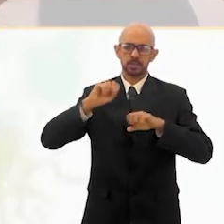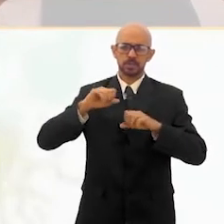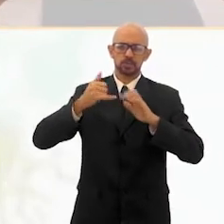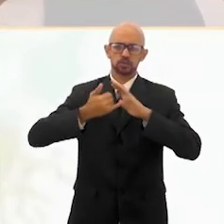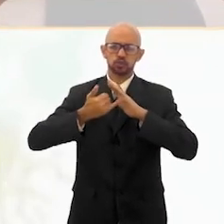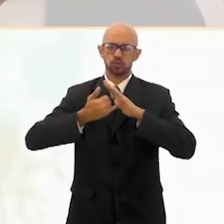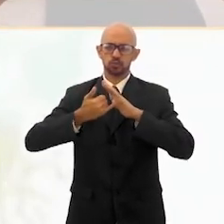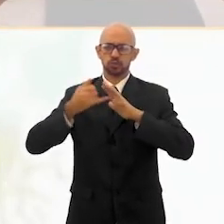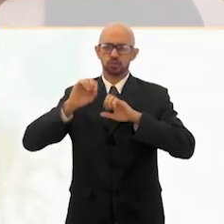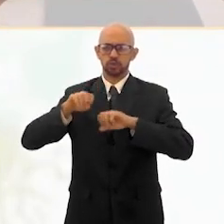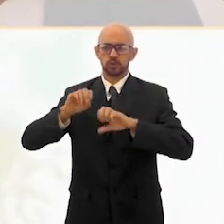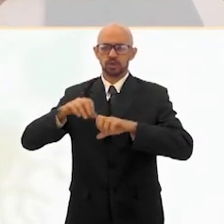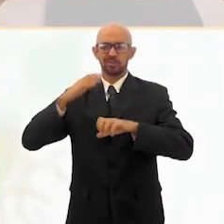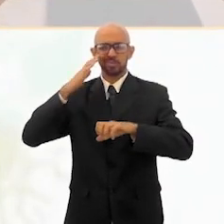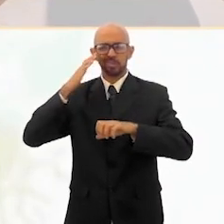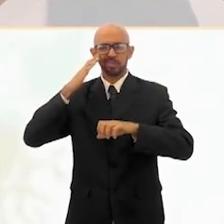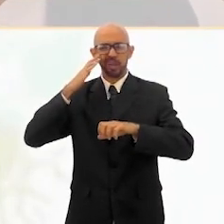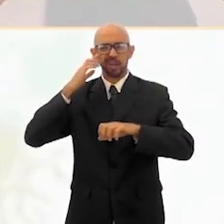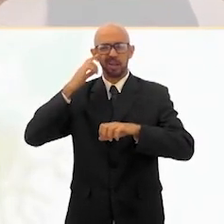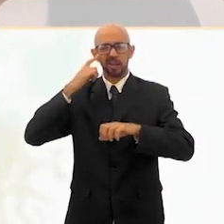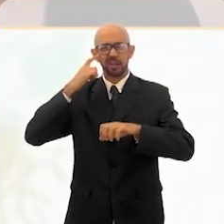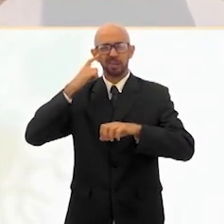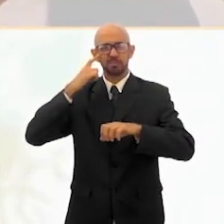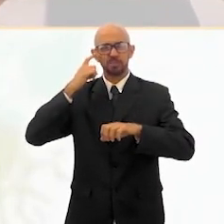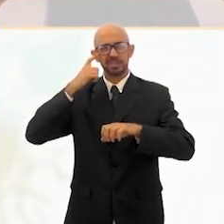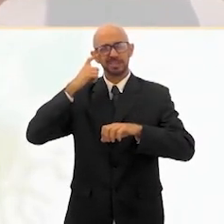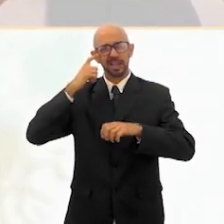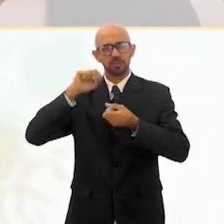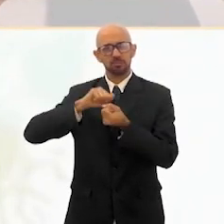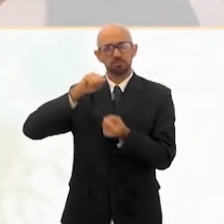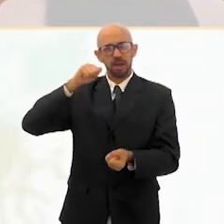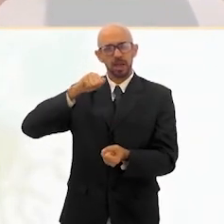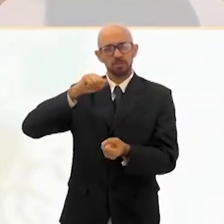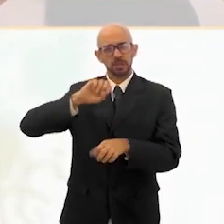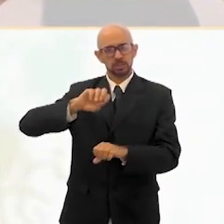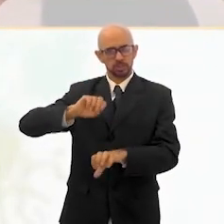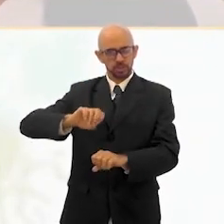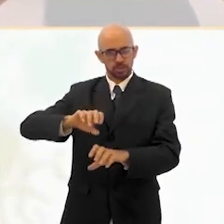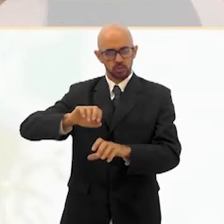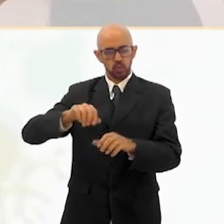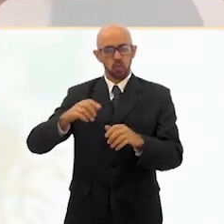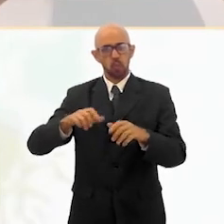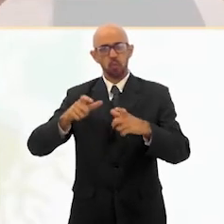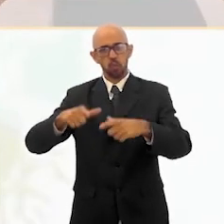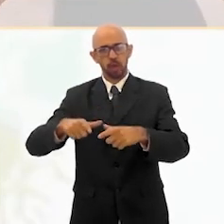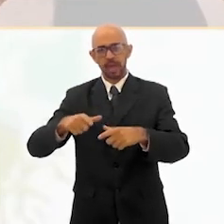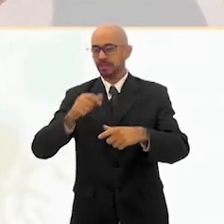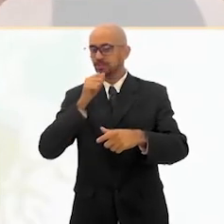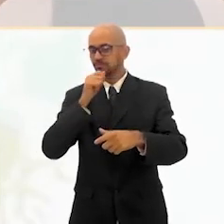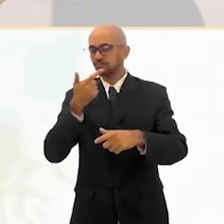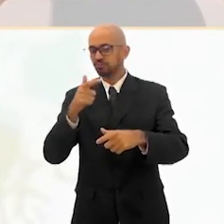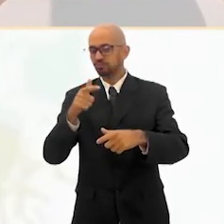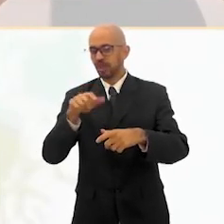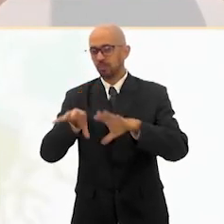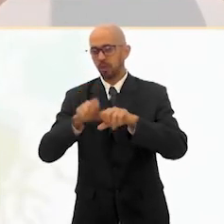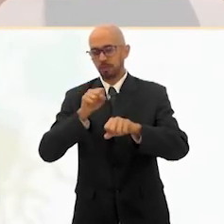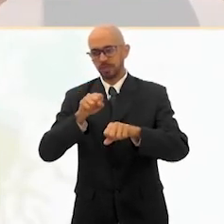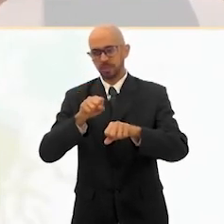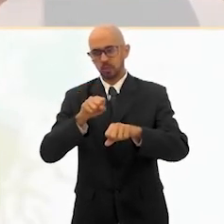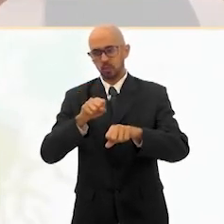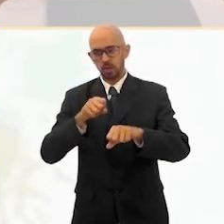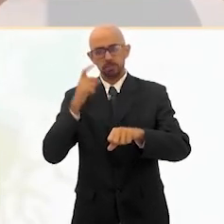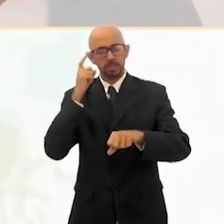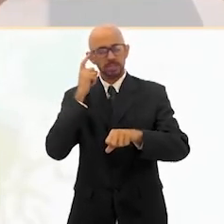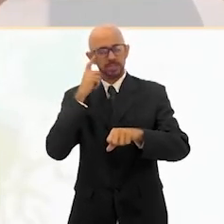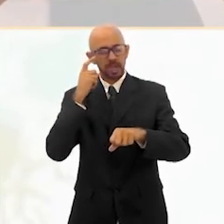um mapa que se complemente esse estado. Identificar ainda regiões que não têm formação, seja pública, seja privada. Pensar Perfeito. as